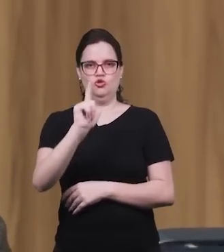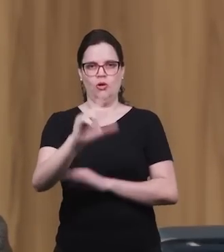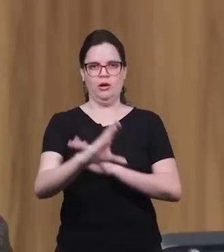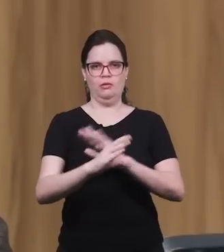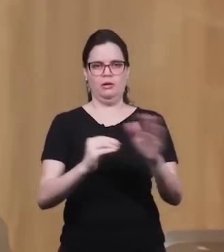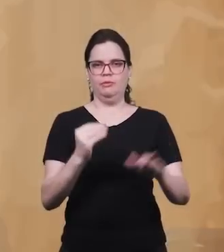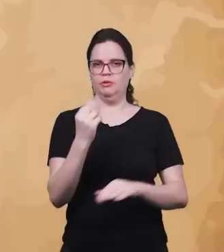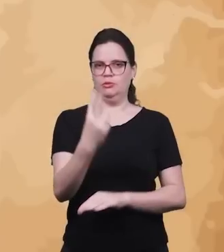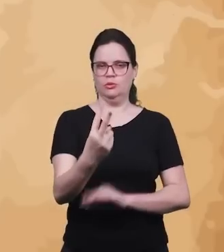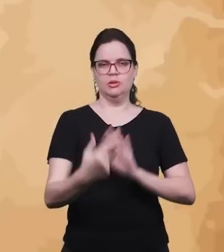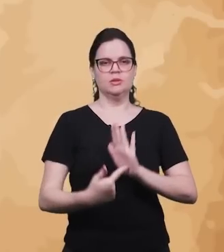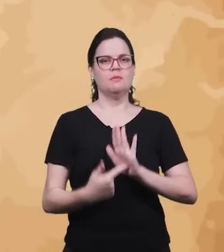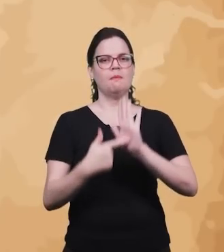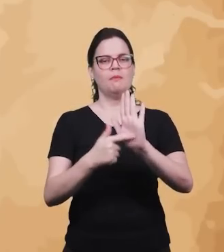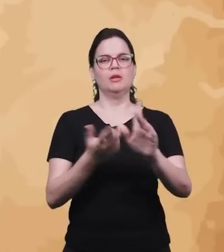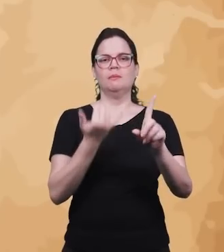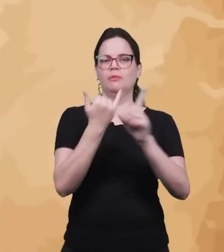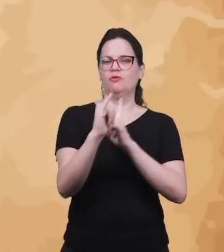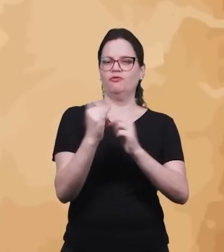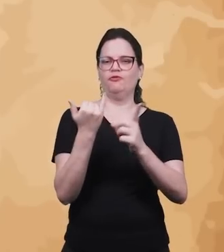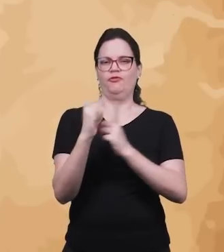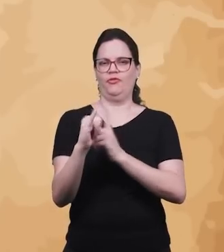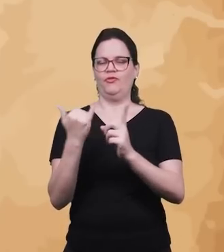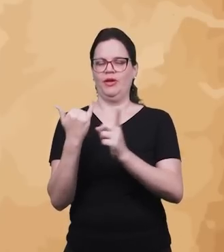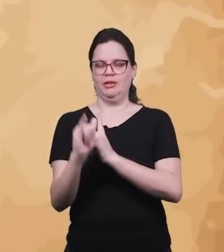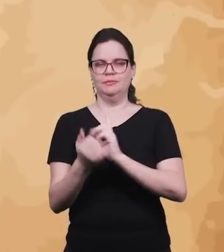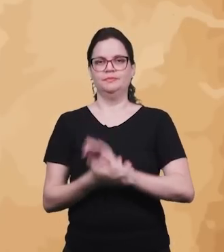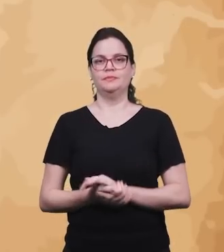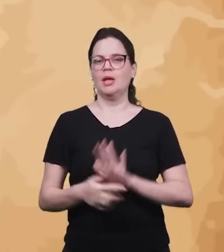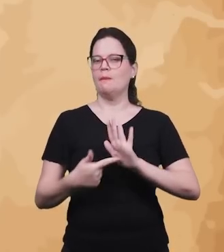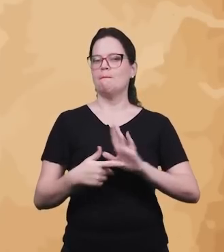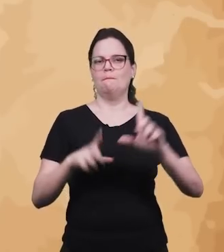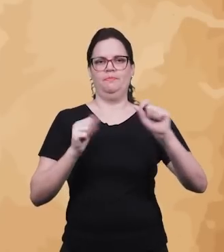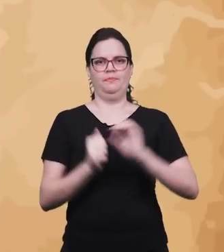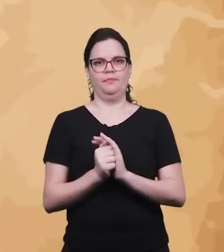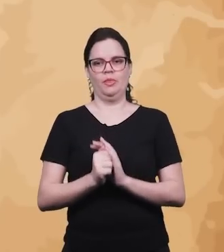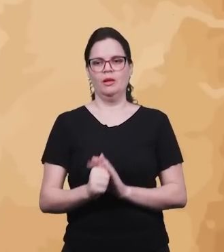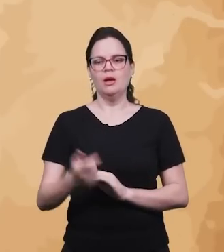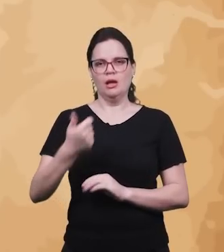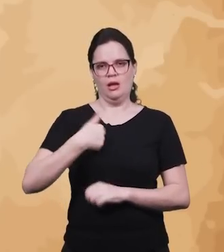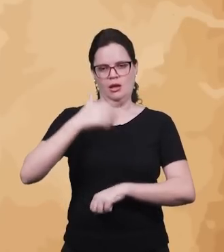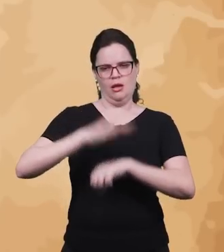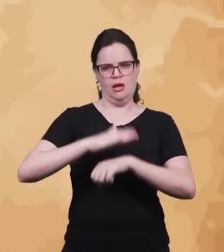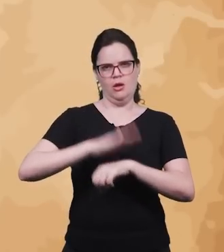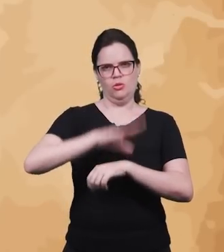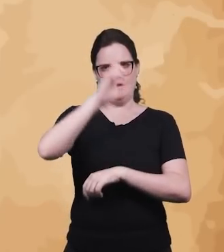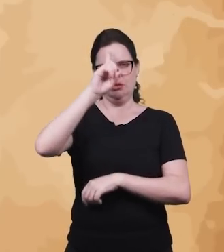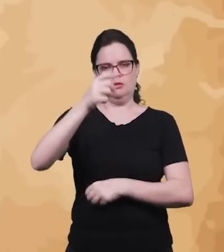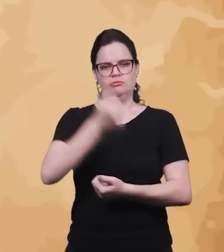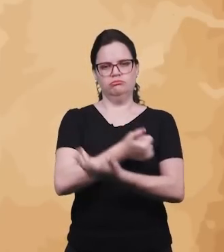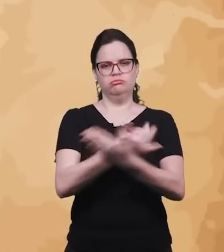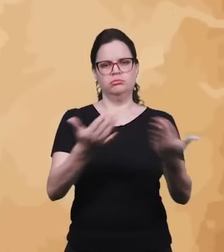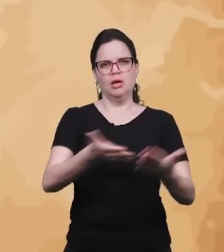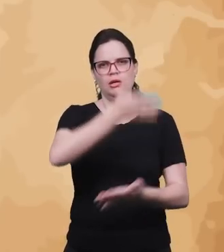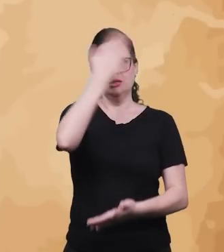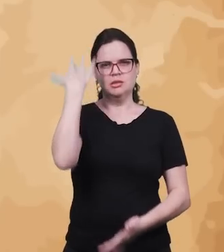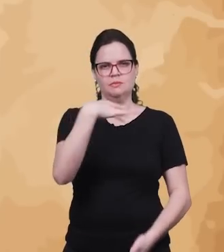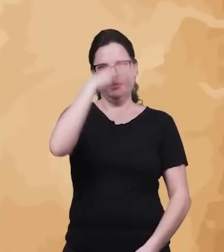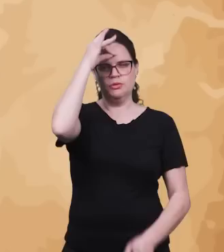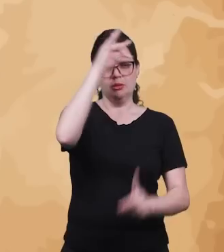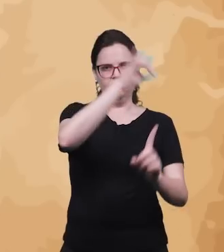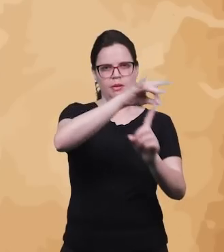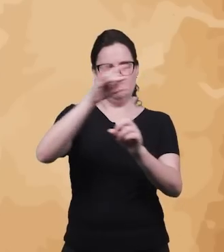Joel, nós temos todas as profecias aqui, e há de ser que depois derramarei o meu Espírito Santo, os vossos